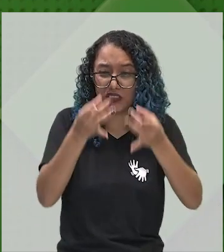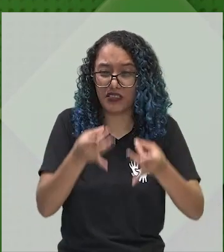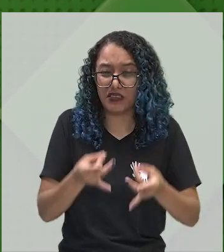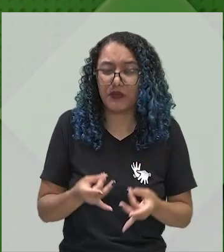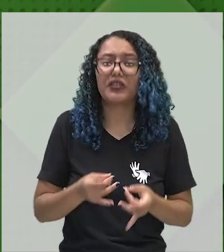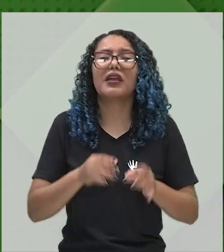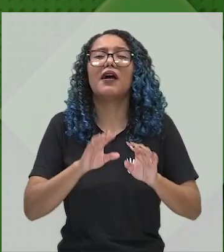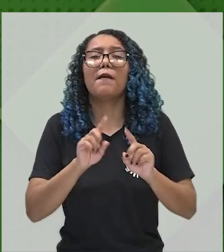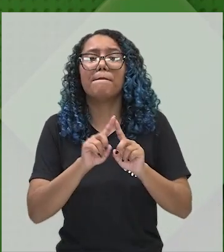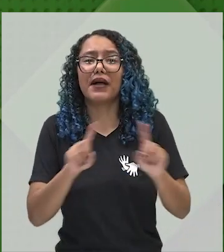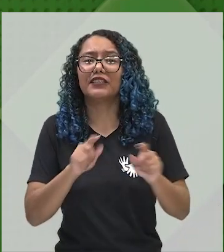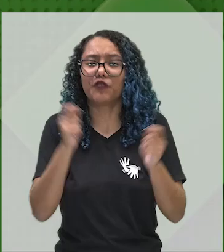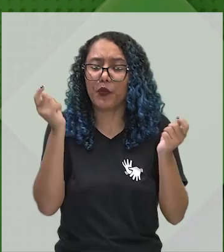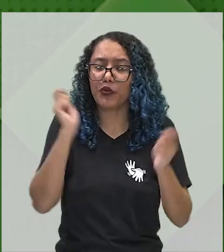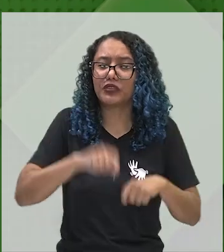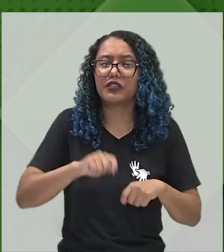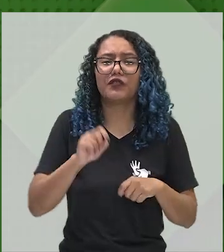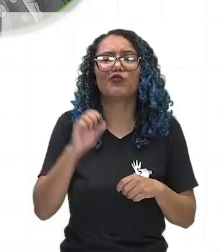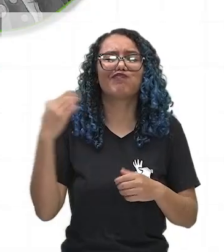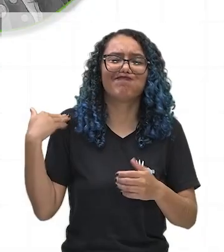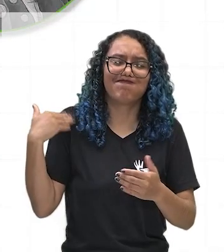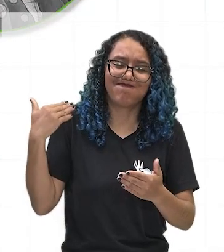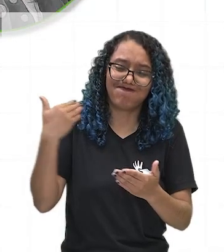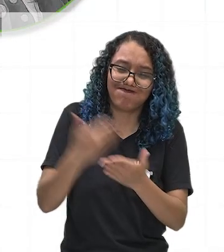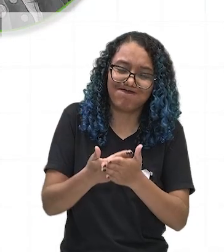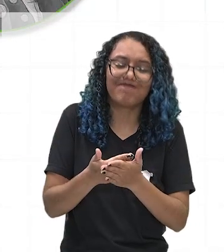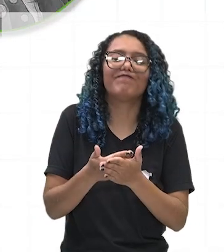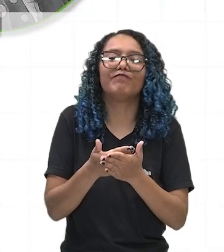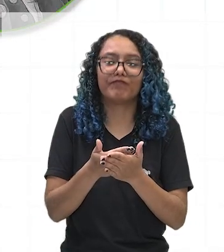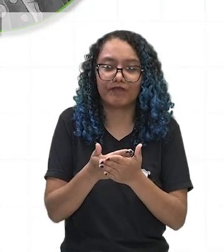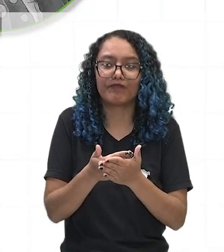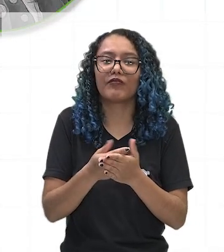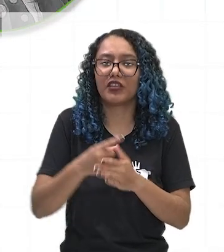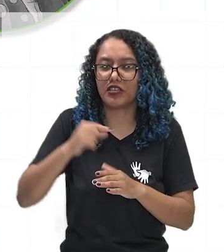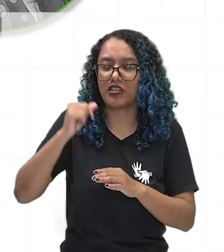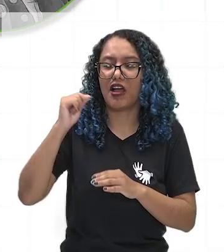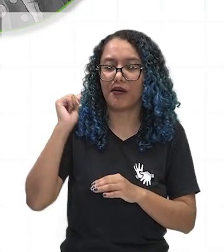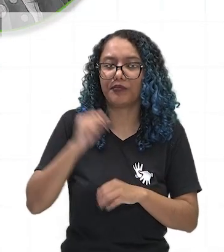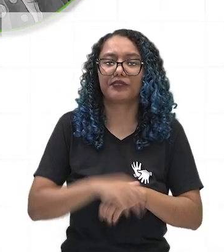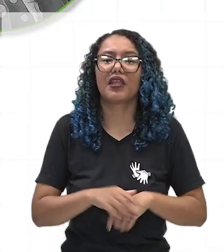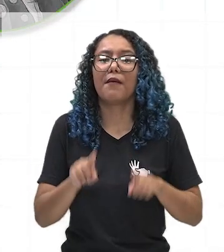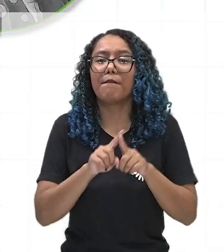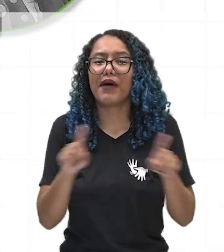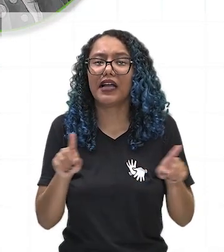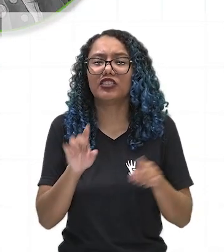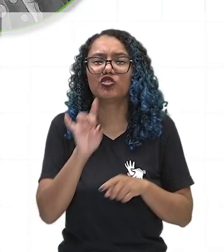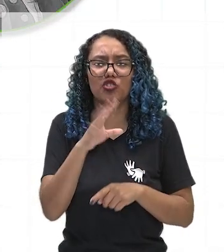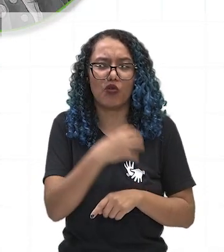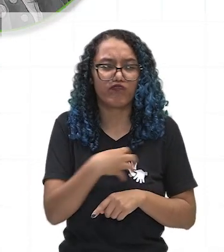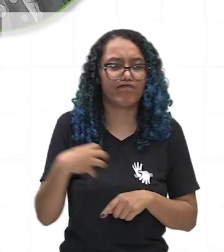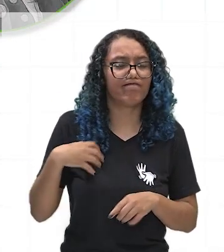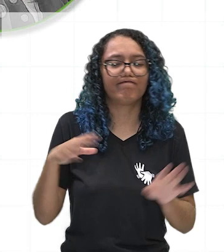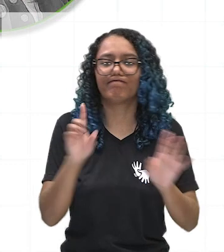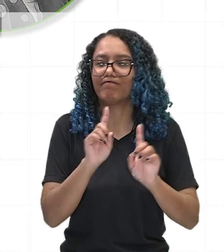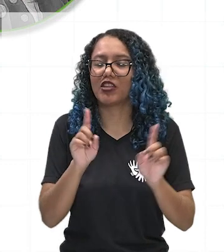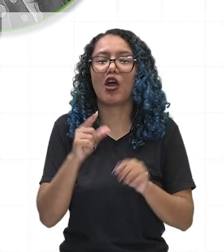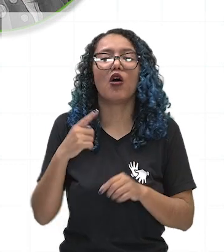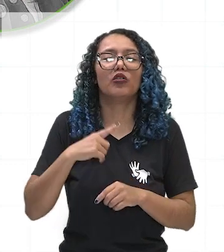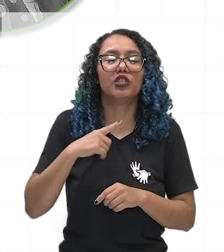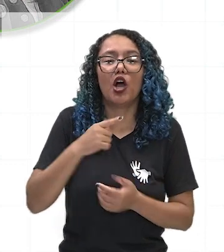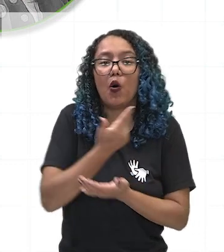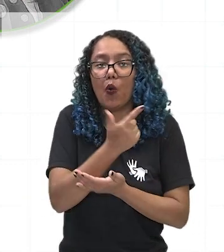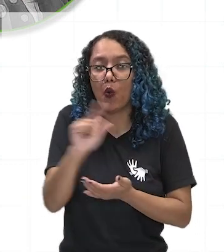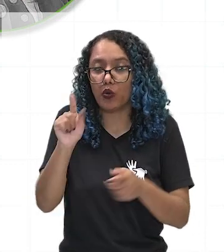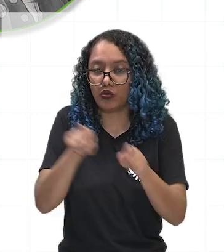de muitos anos. E a gente observa aí que Aristóteles não estava sozinho. Posteriormente, né, baseados